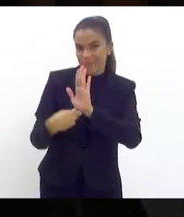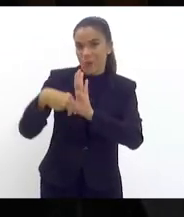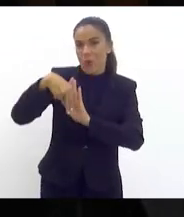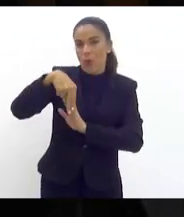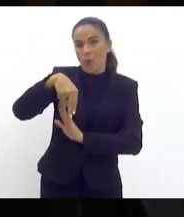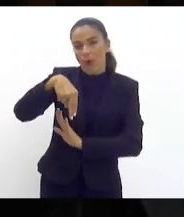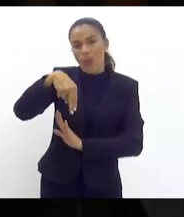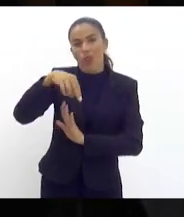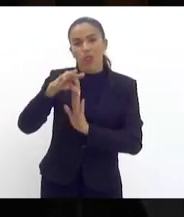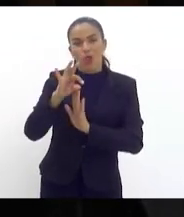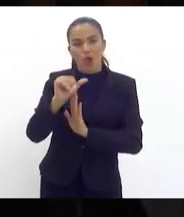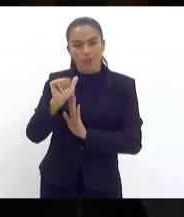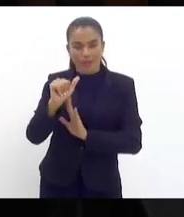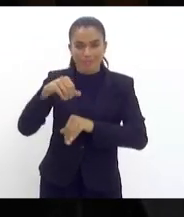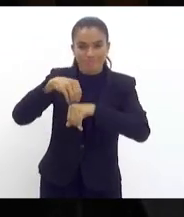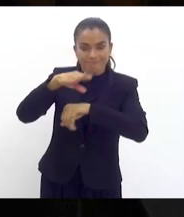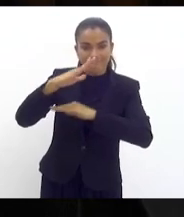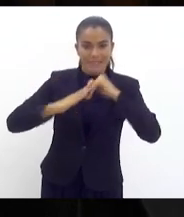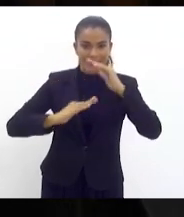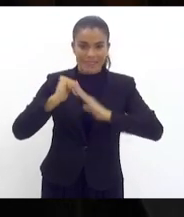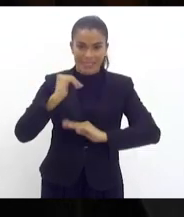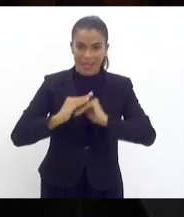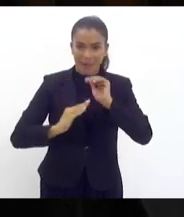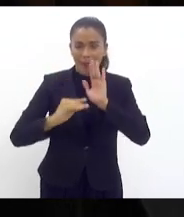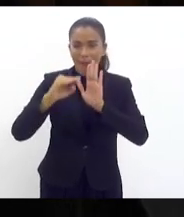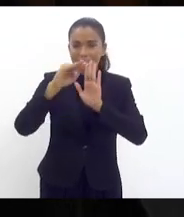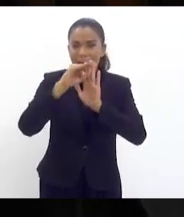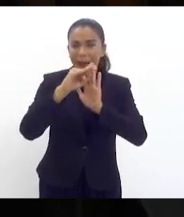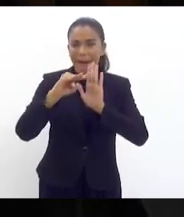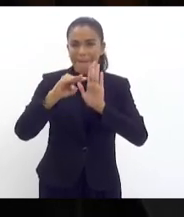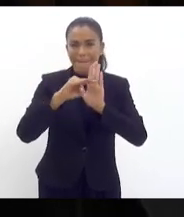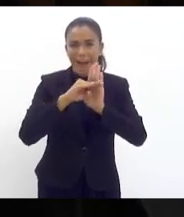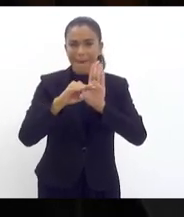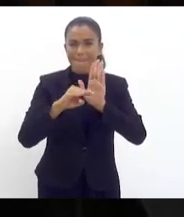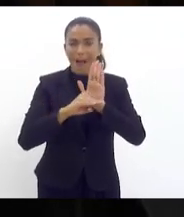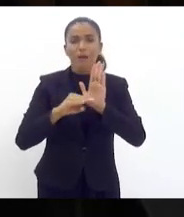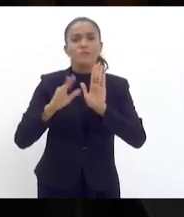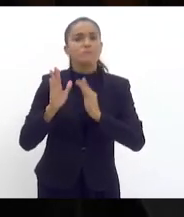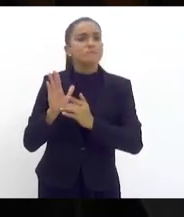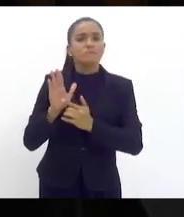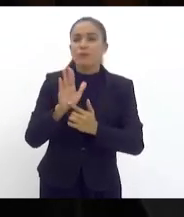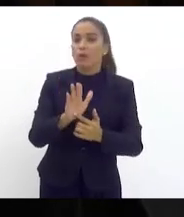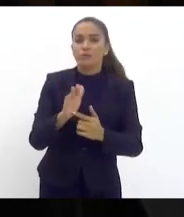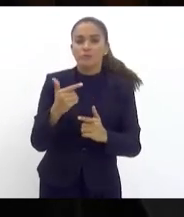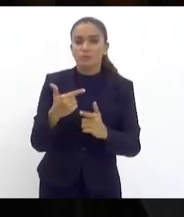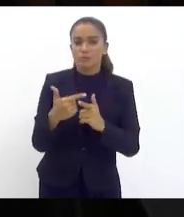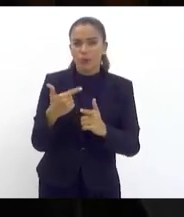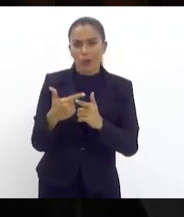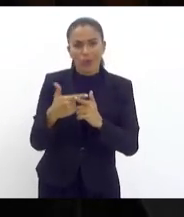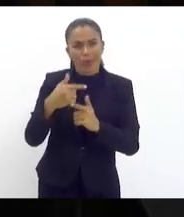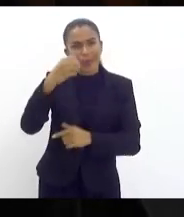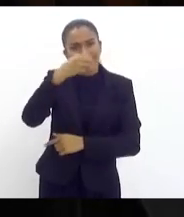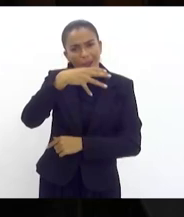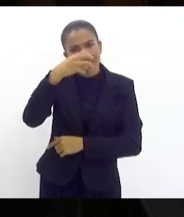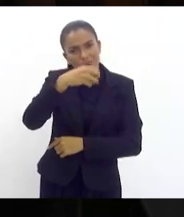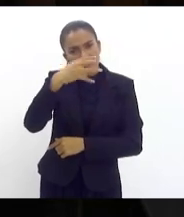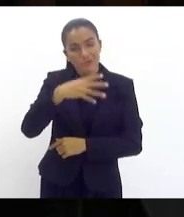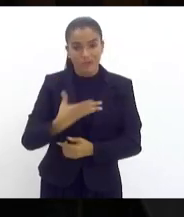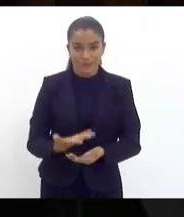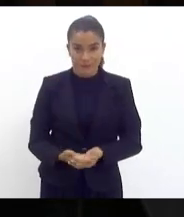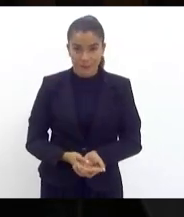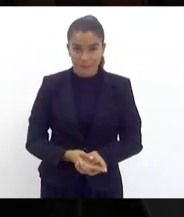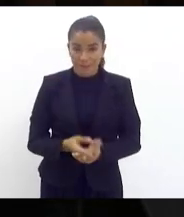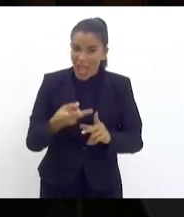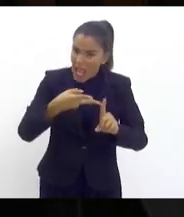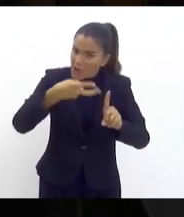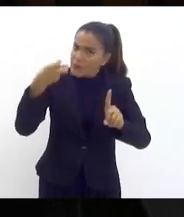mostrando diversos parâmetros que mostram por que é extorsivo. E o primeiro